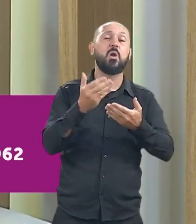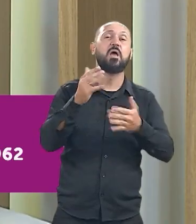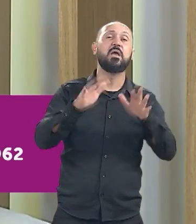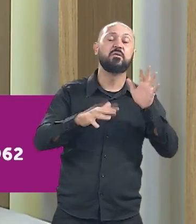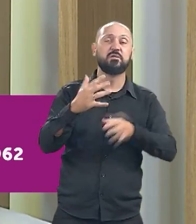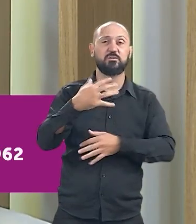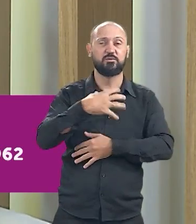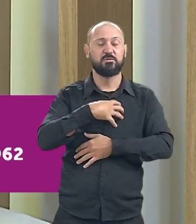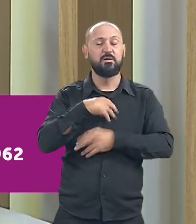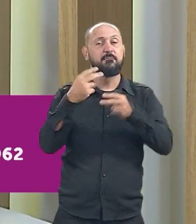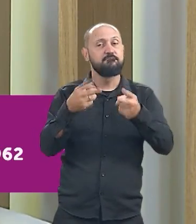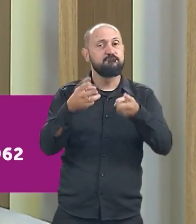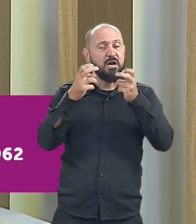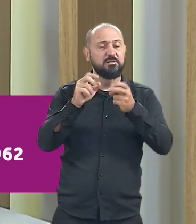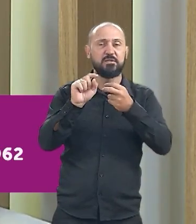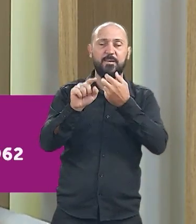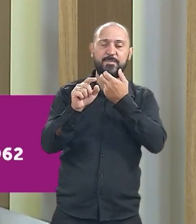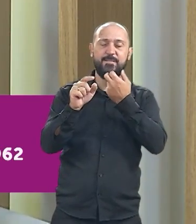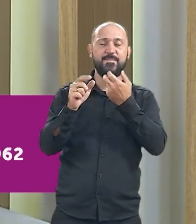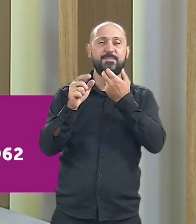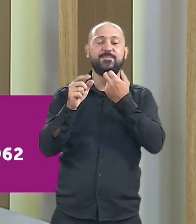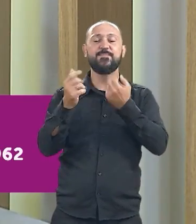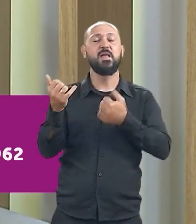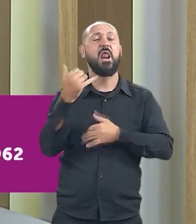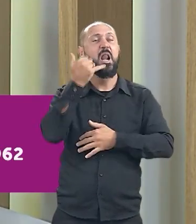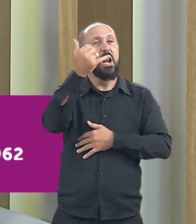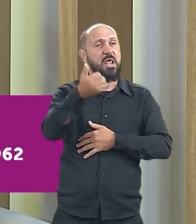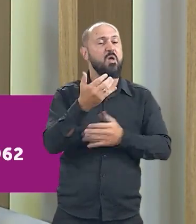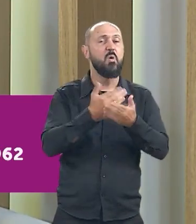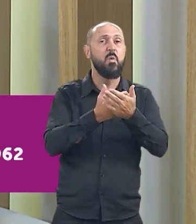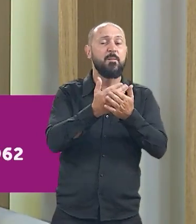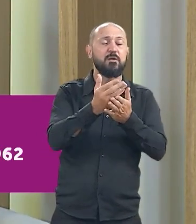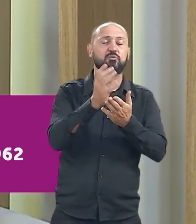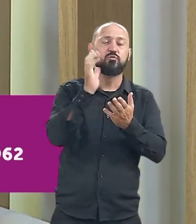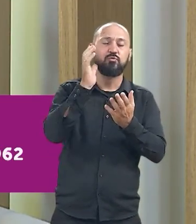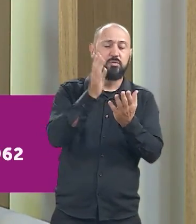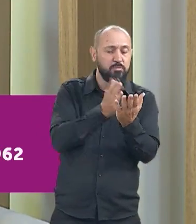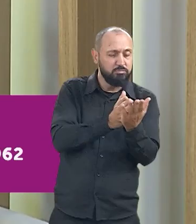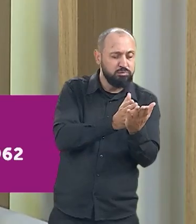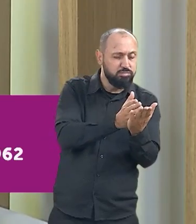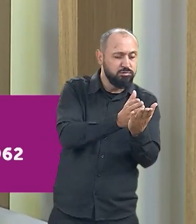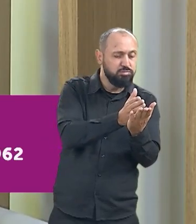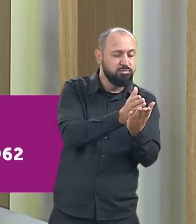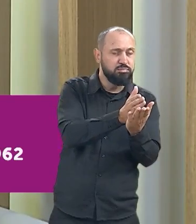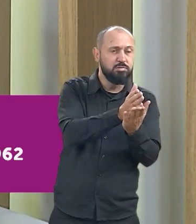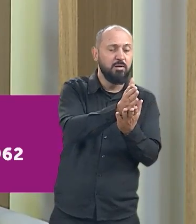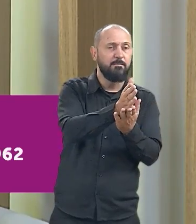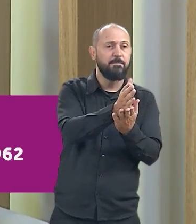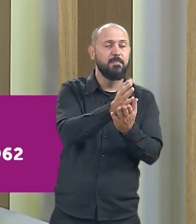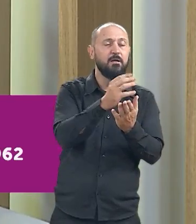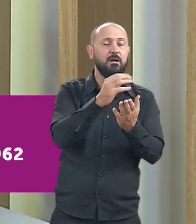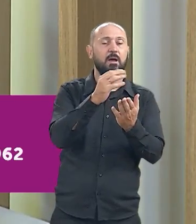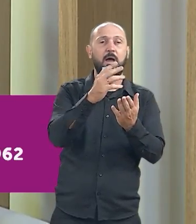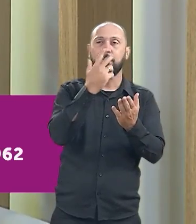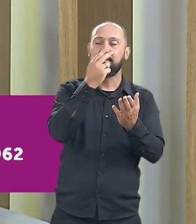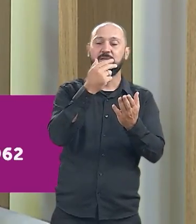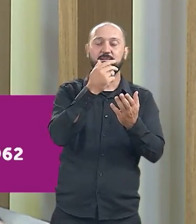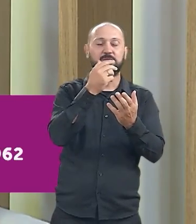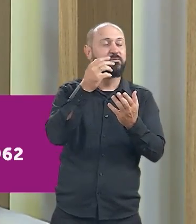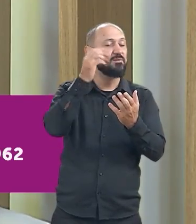sente, percebe que a pessoa telefona, começa de um jeito, daqui a pouco ela já até ensaia um riso,